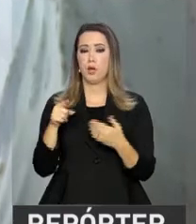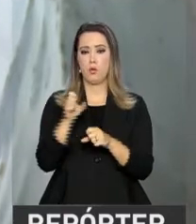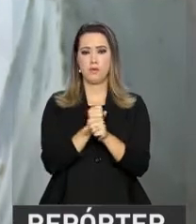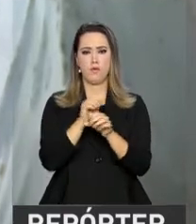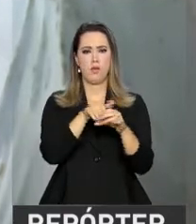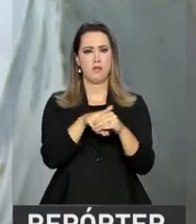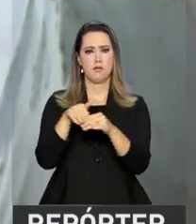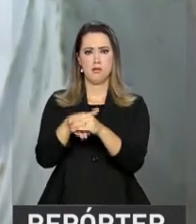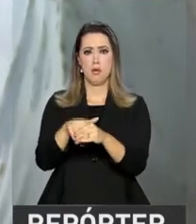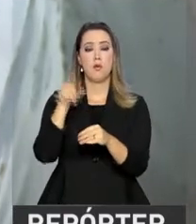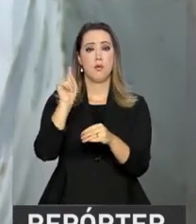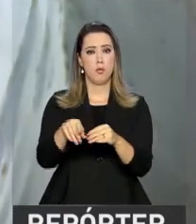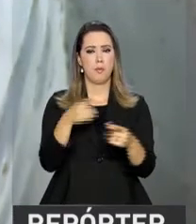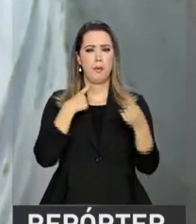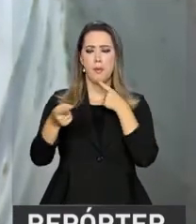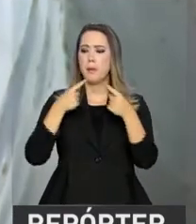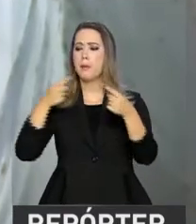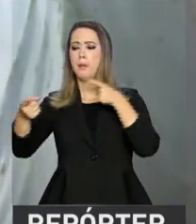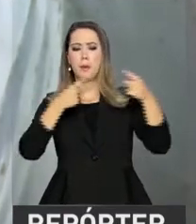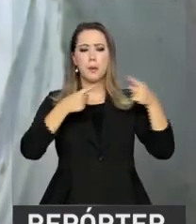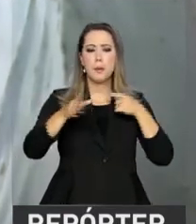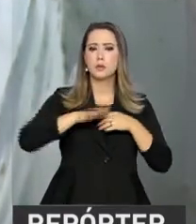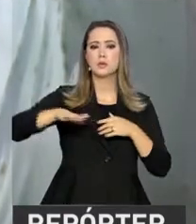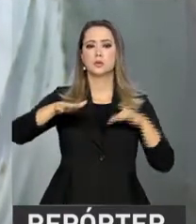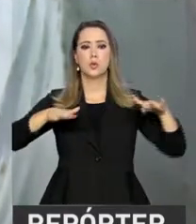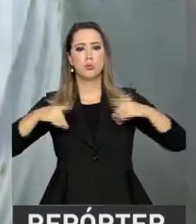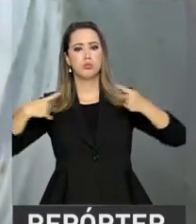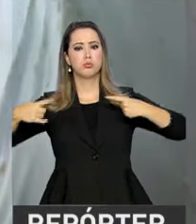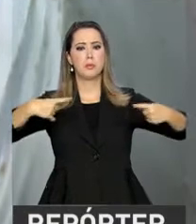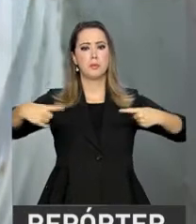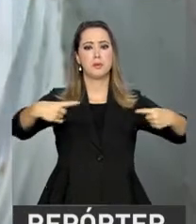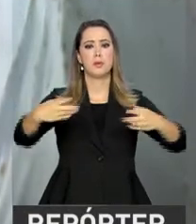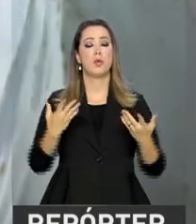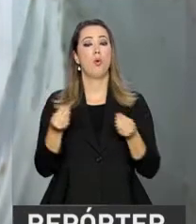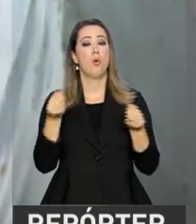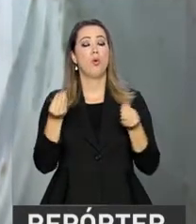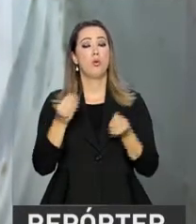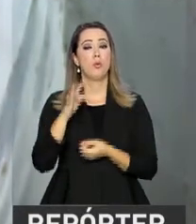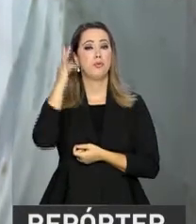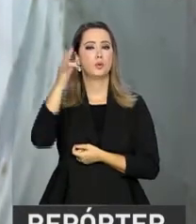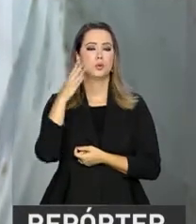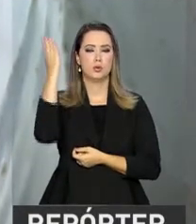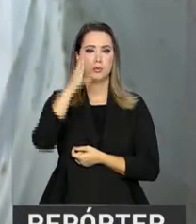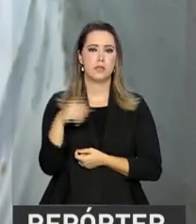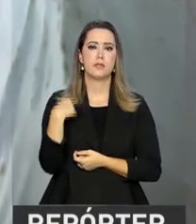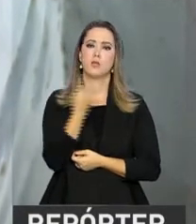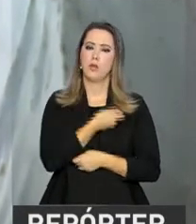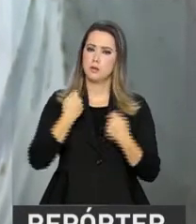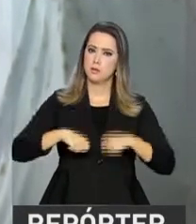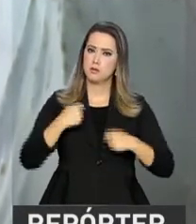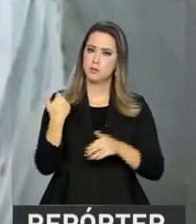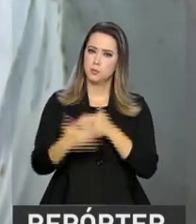motivo de muito debate e muita discussão sobre o futuro do brasil nós devemos e queremos continuar